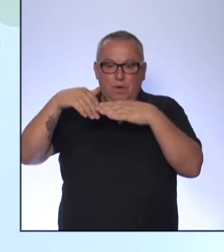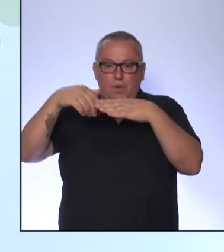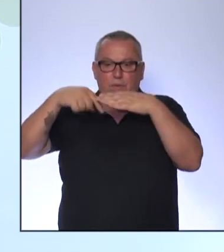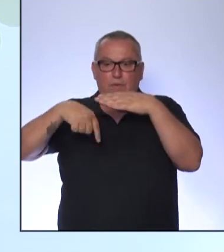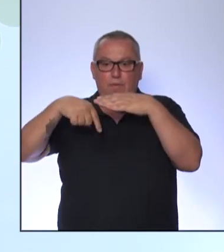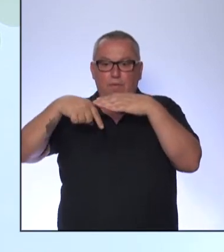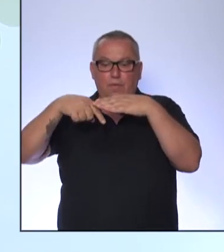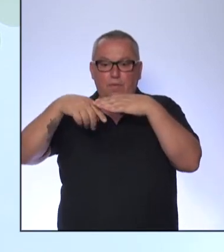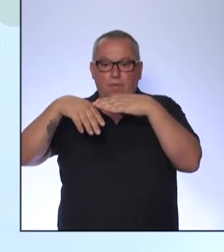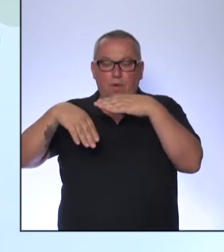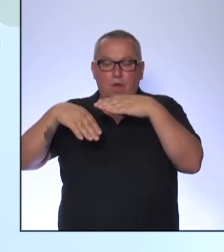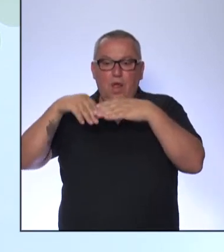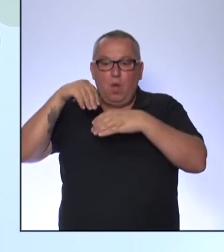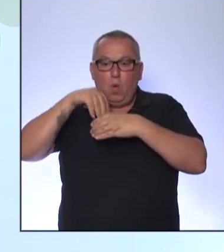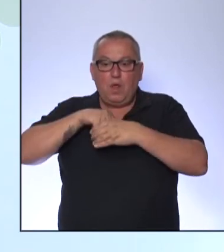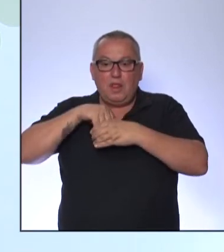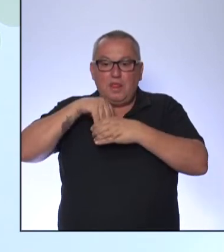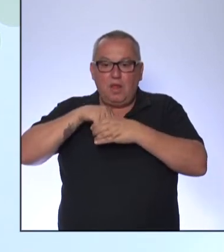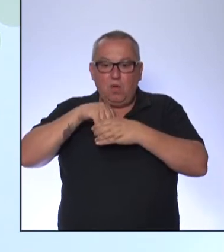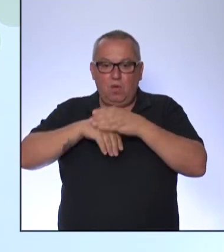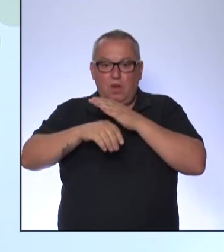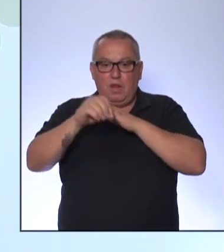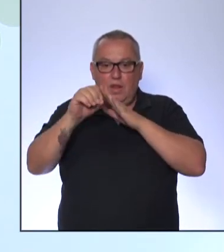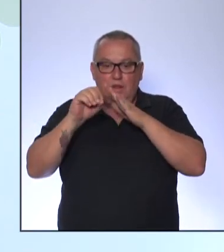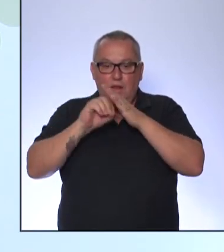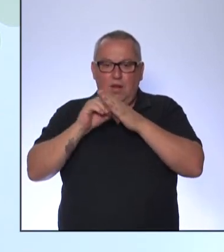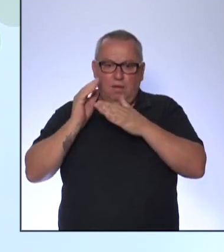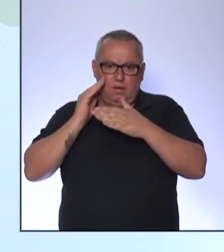face para o interior da célula.